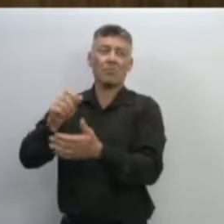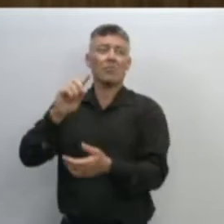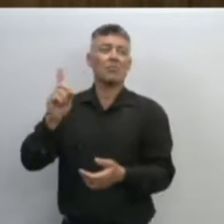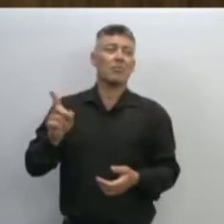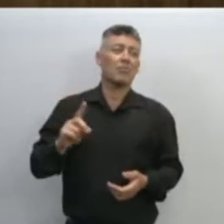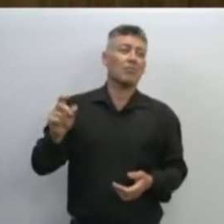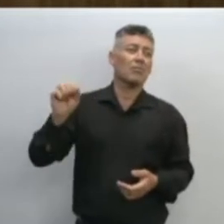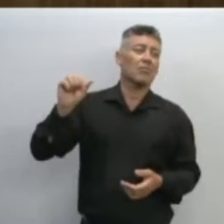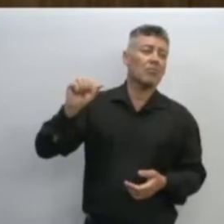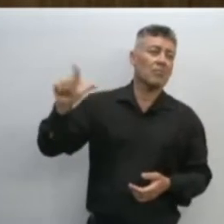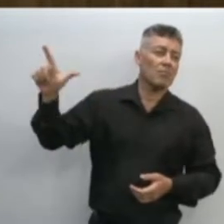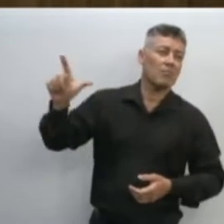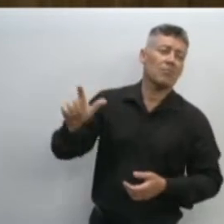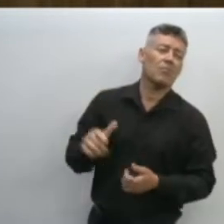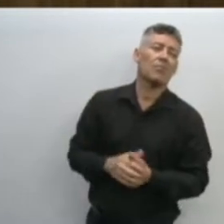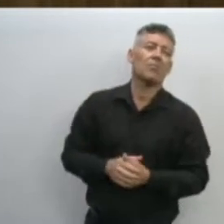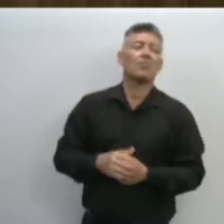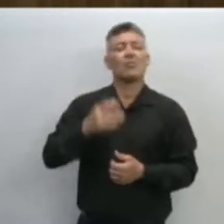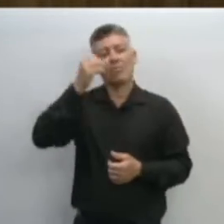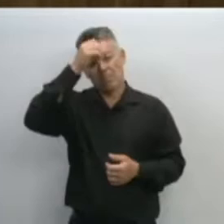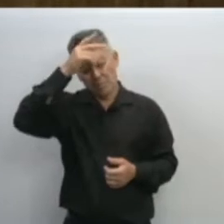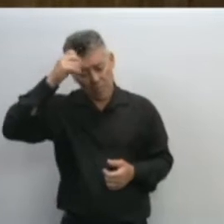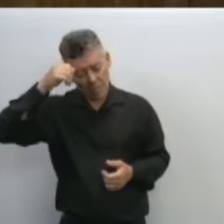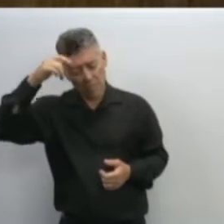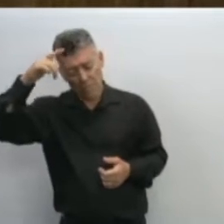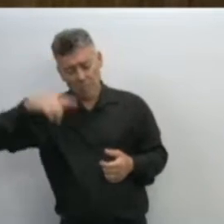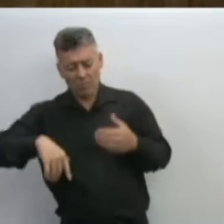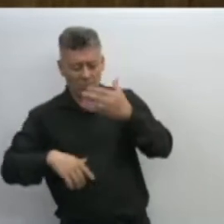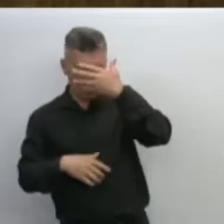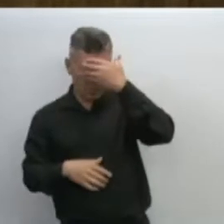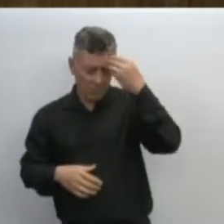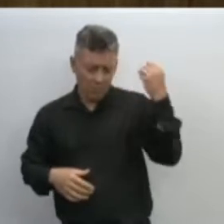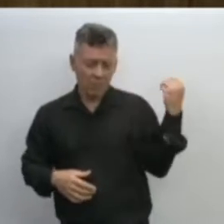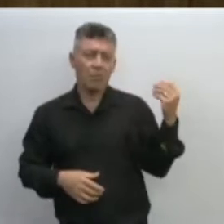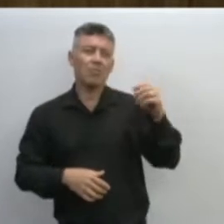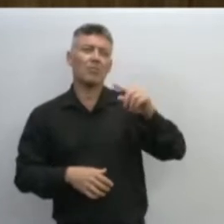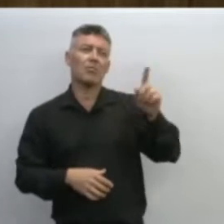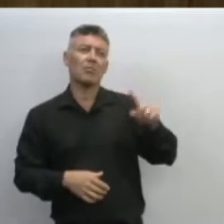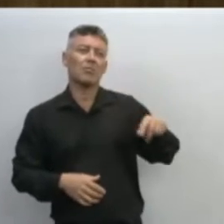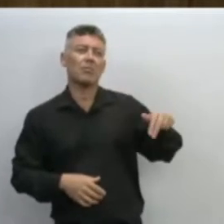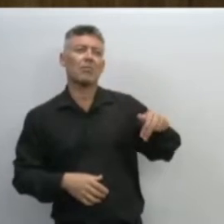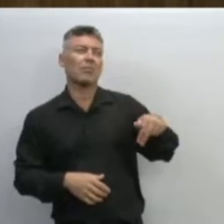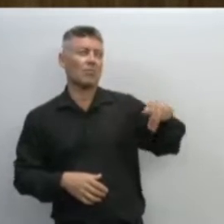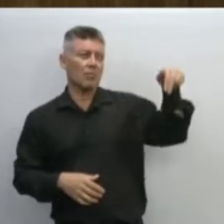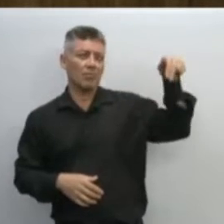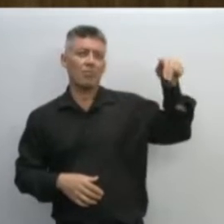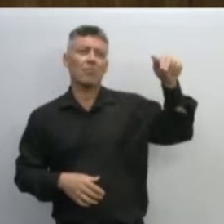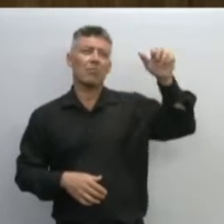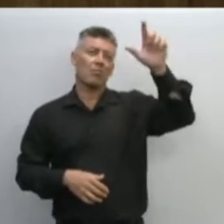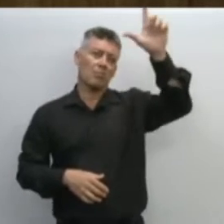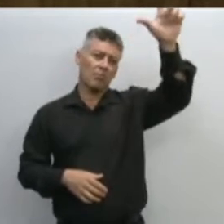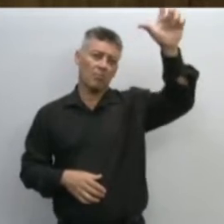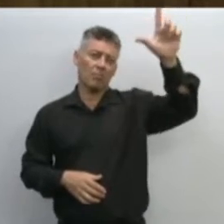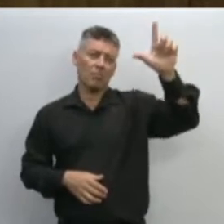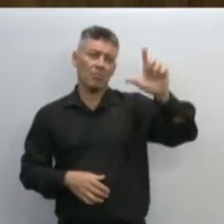cidade. A prefeitura, mais uma vez, esquece a zona norte, esquece a zona leste e esquece a zona oeste da